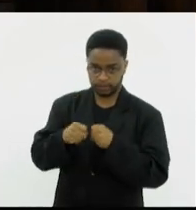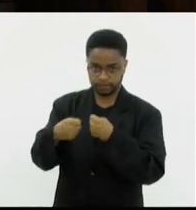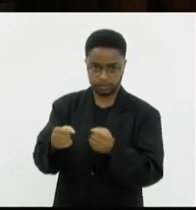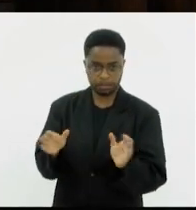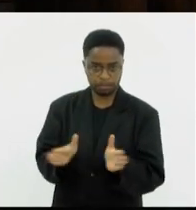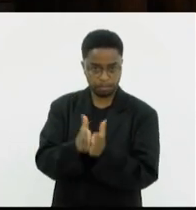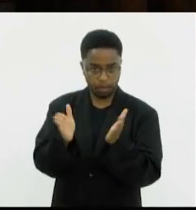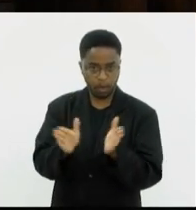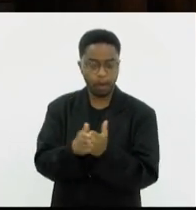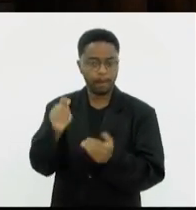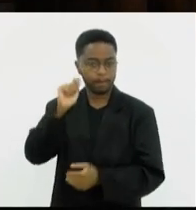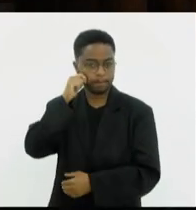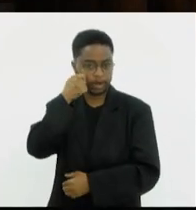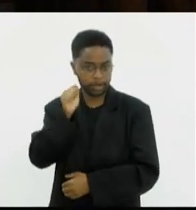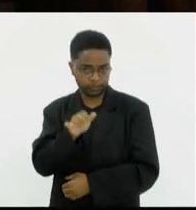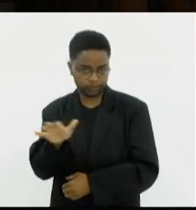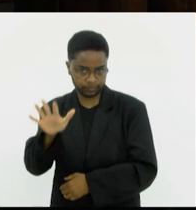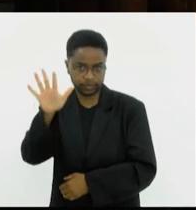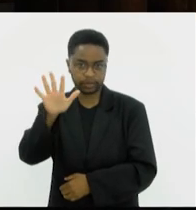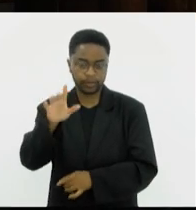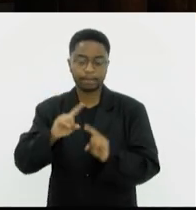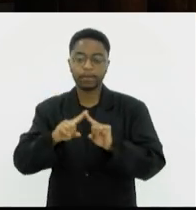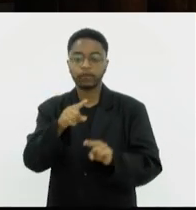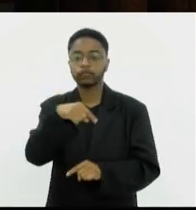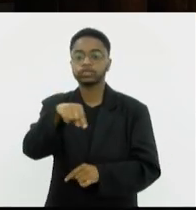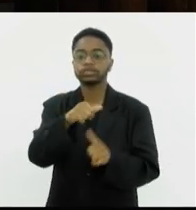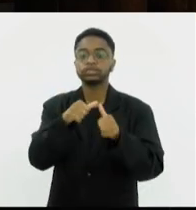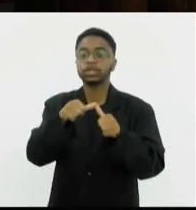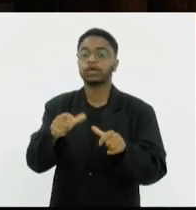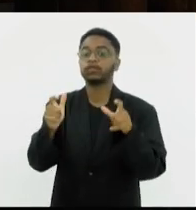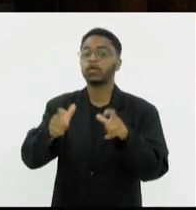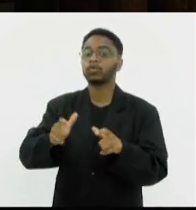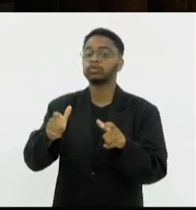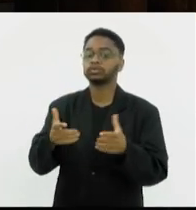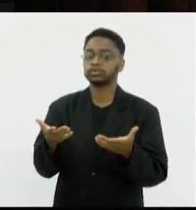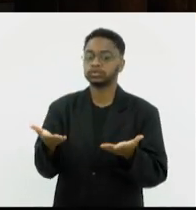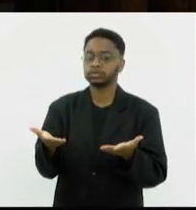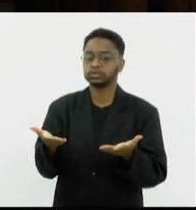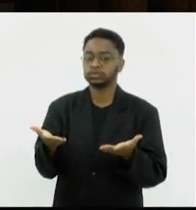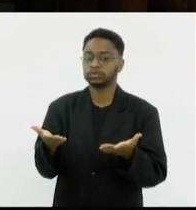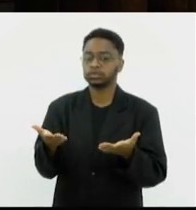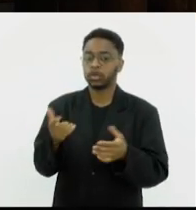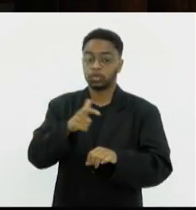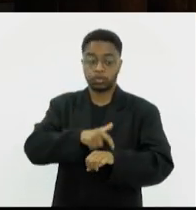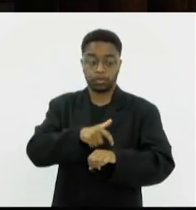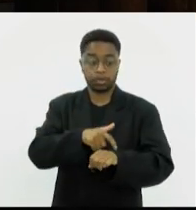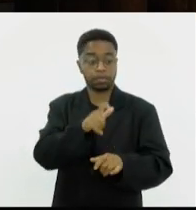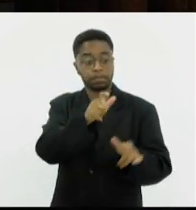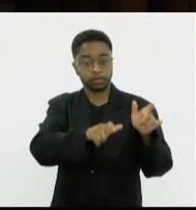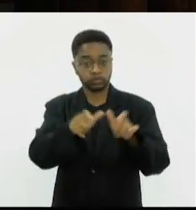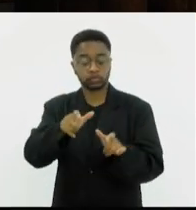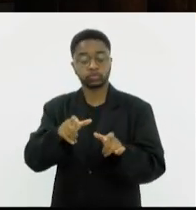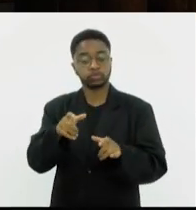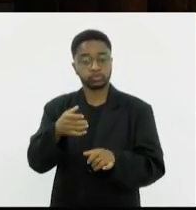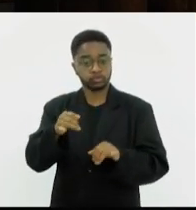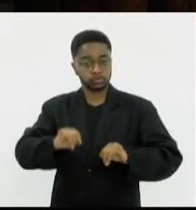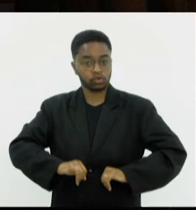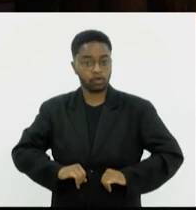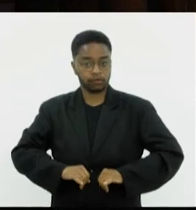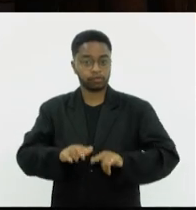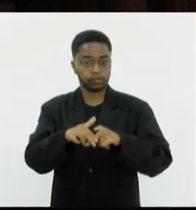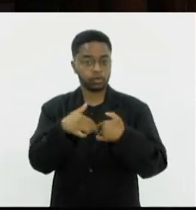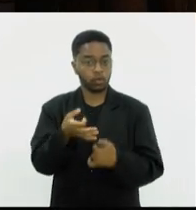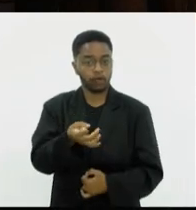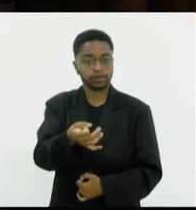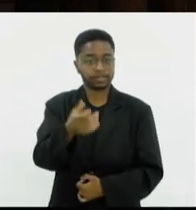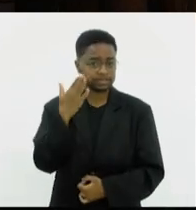pobre, preto, favelado, onde é que vocês estavam enquanto essas pessoas sofriam covardias?